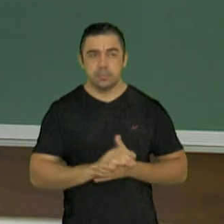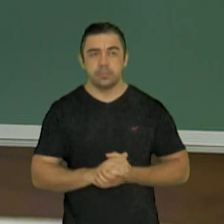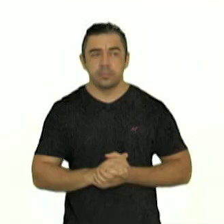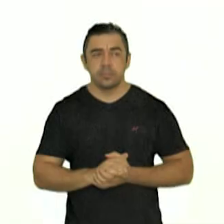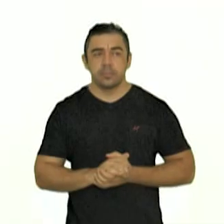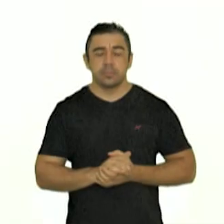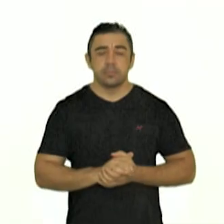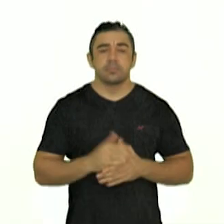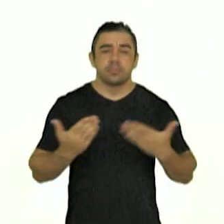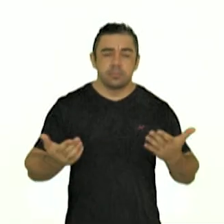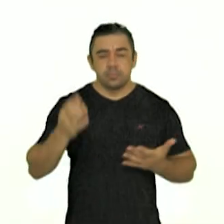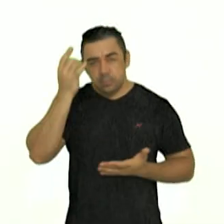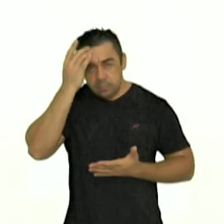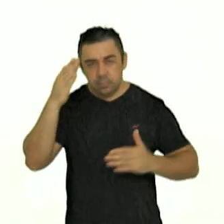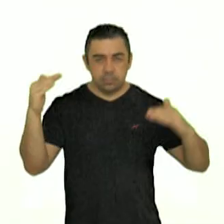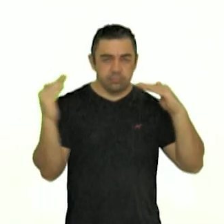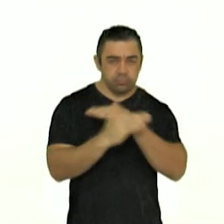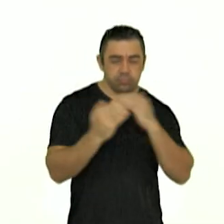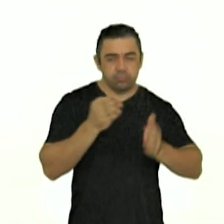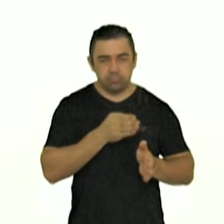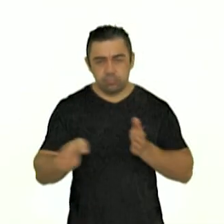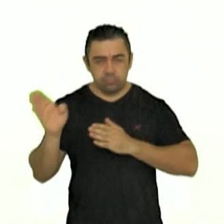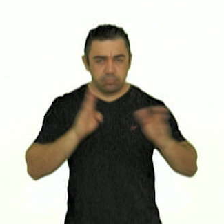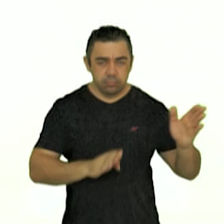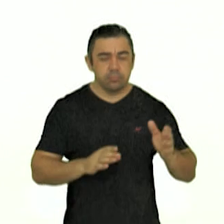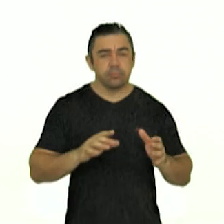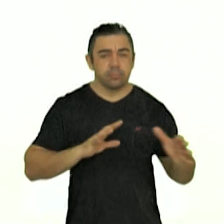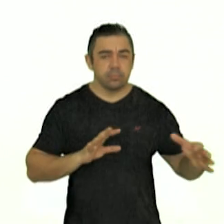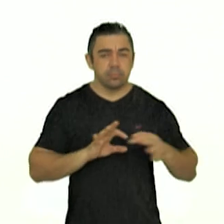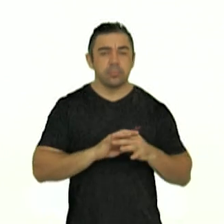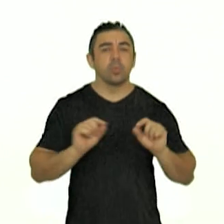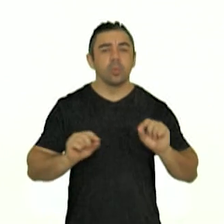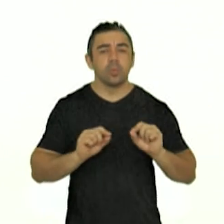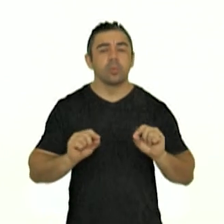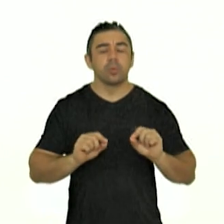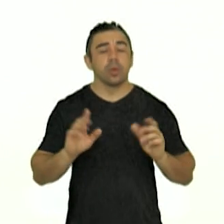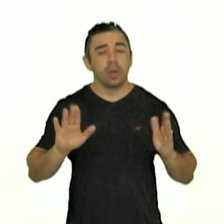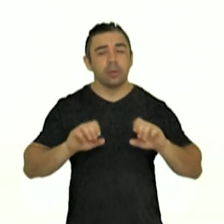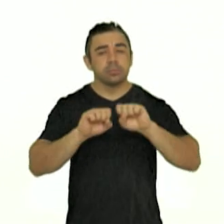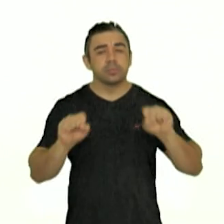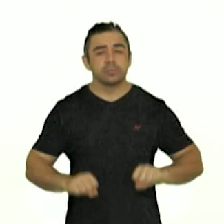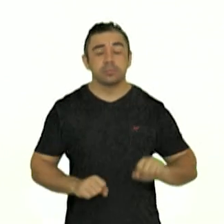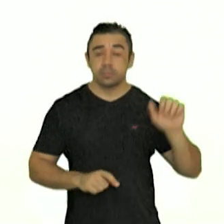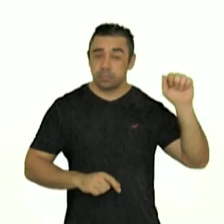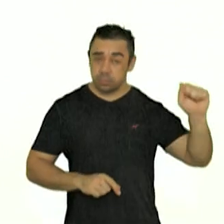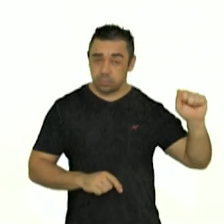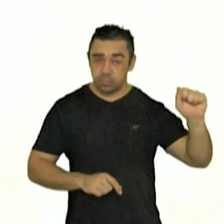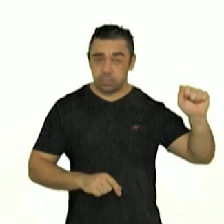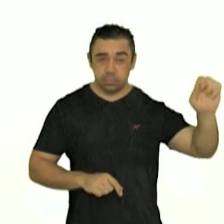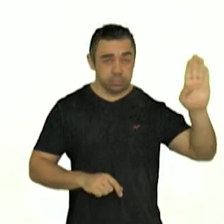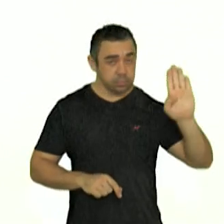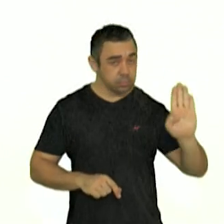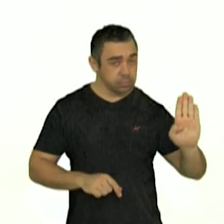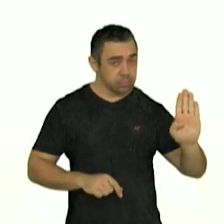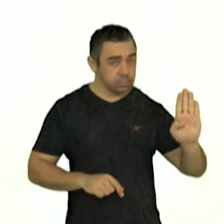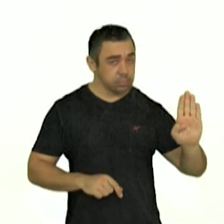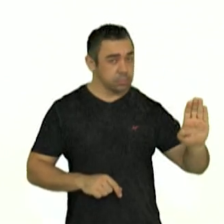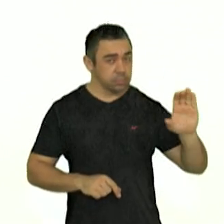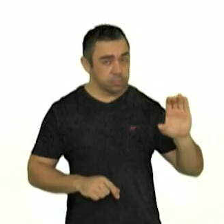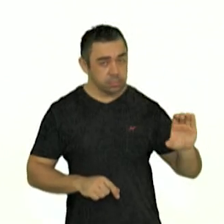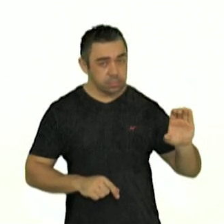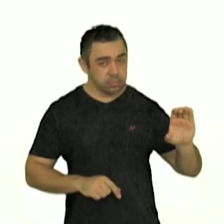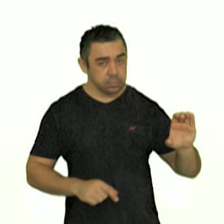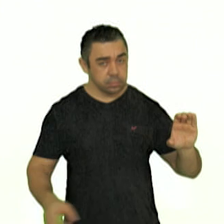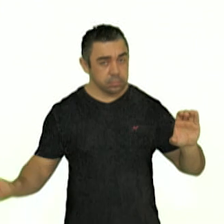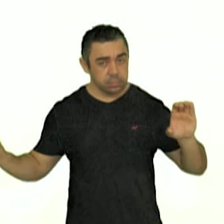dia, a mobilidade urbana está diretamente ligada ao sistema de letra A, transportes, letra B, abastecimento de água, letra